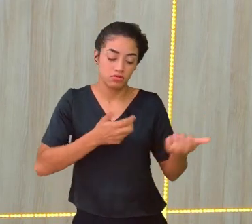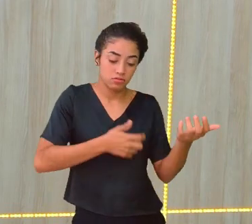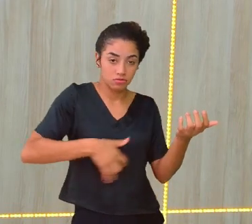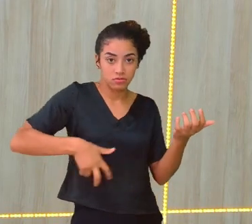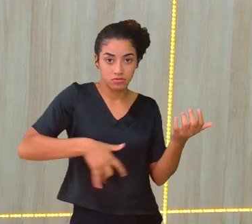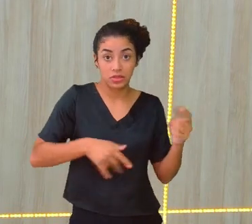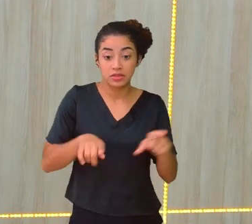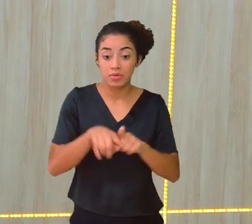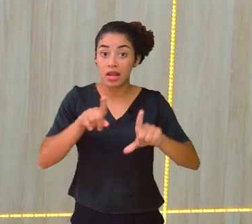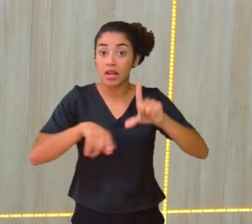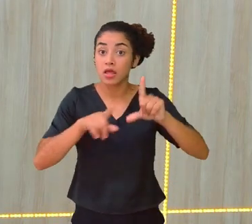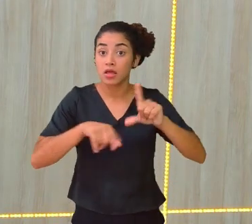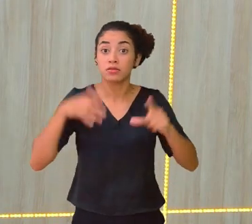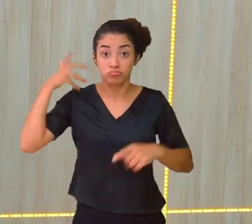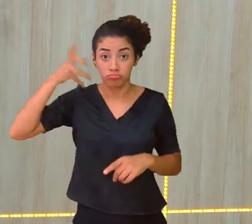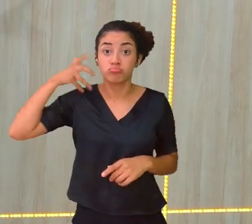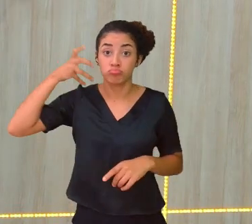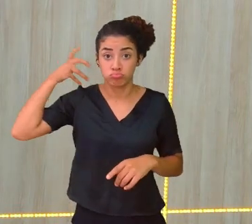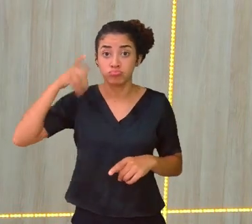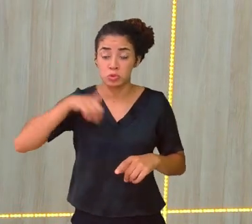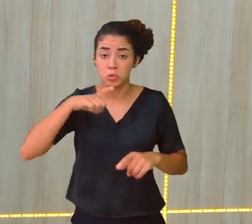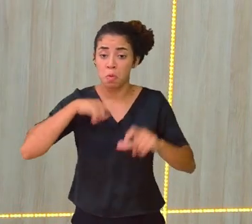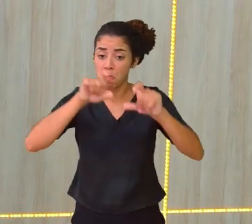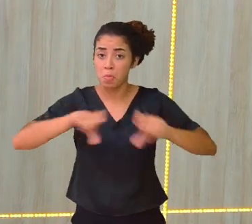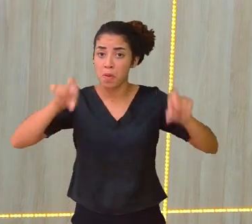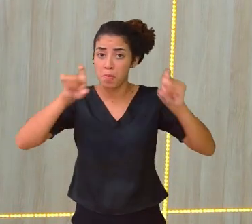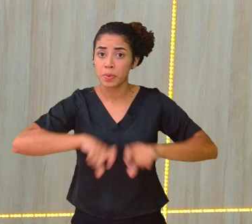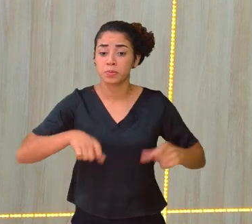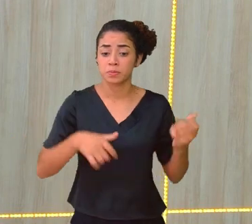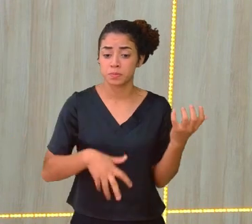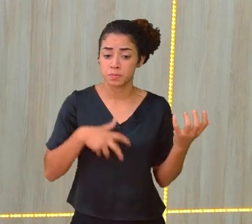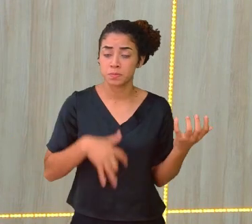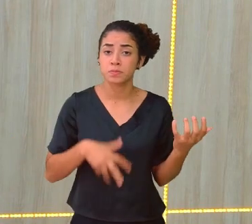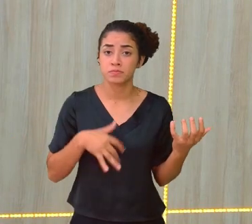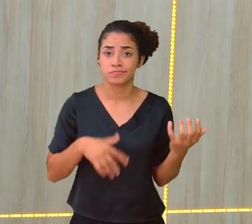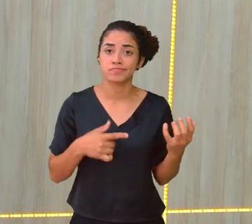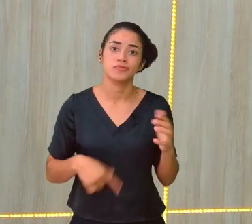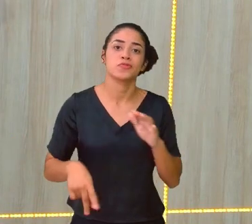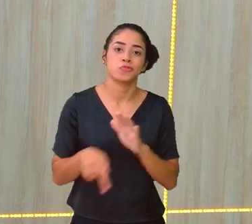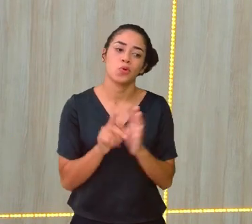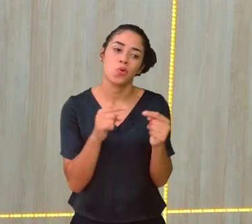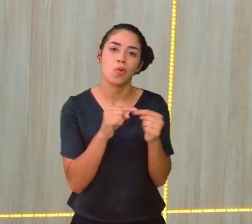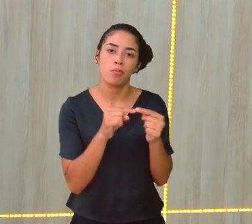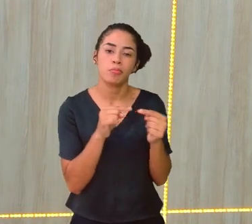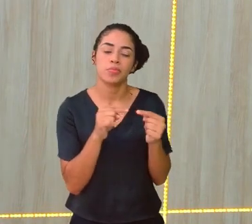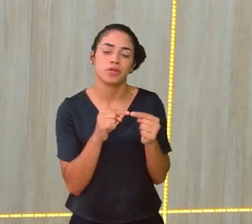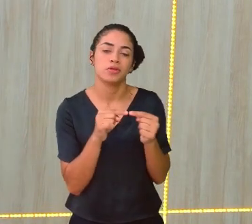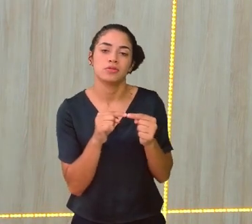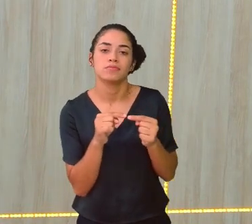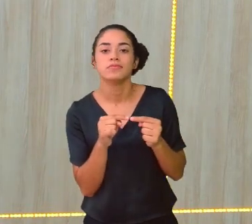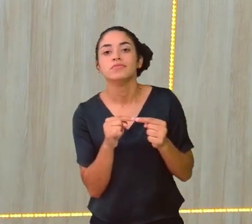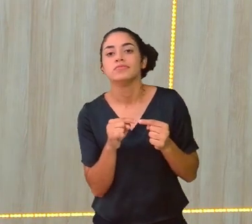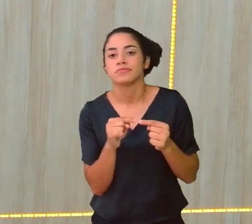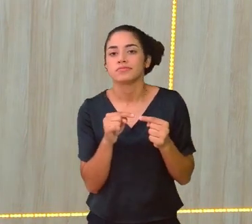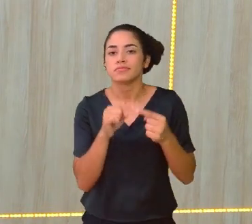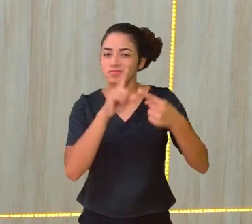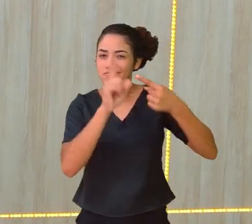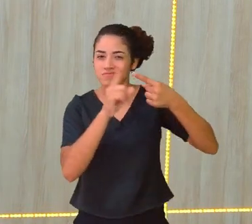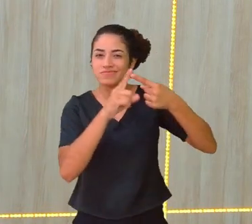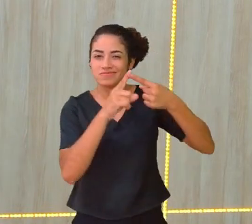música também, né? Isso. As letras de música também estão nesse campo do poético, claro. Estão no campo do